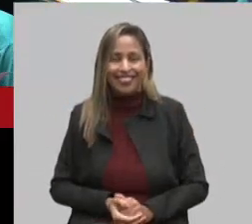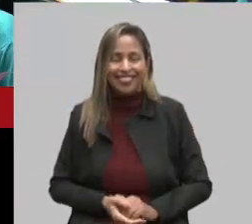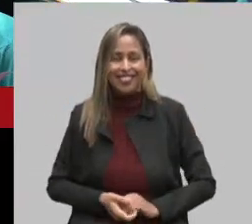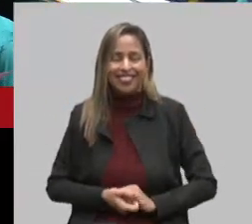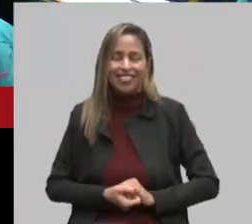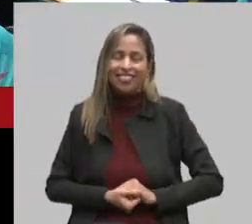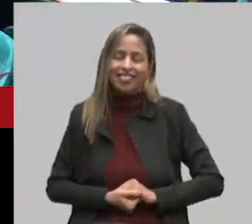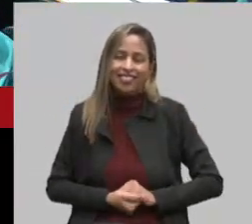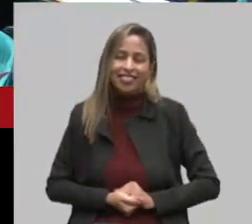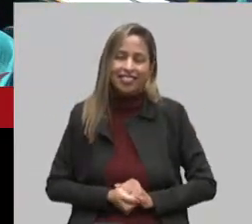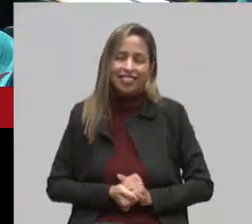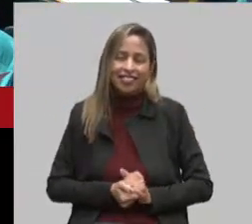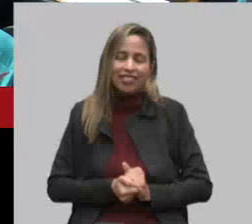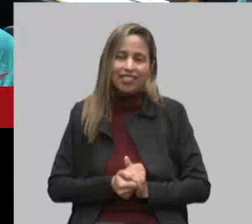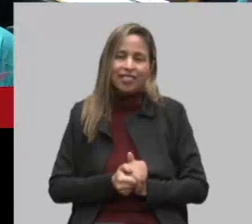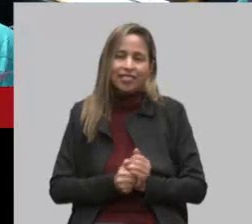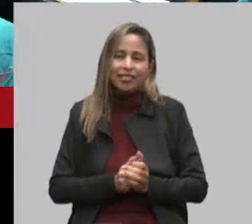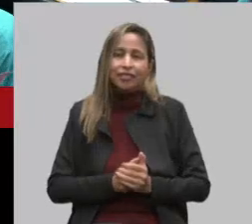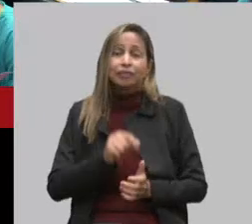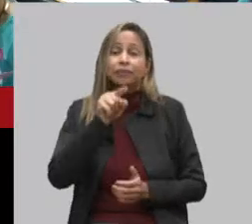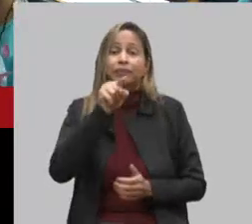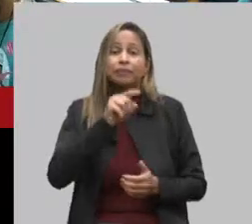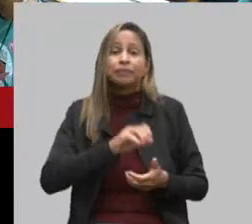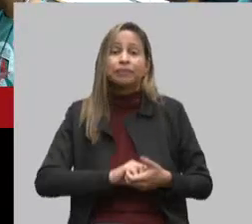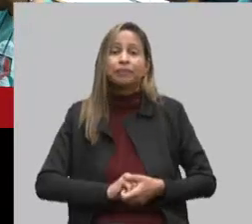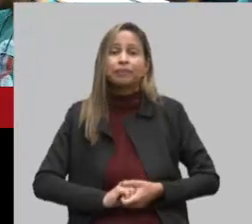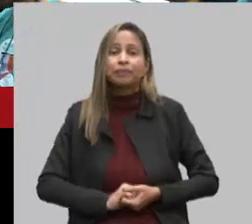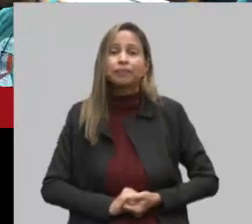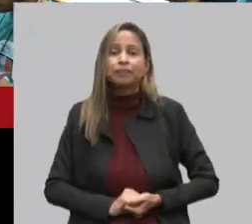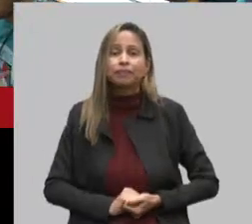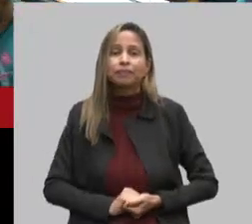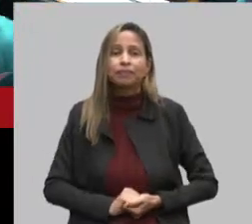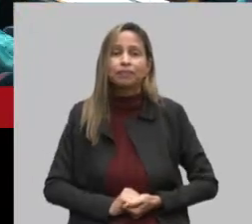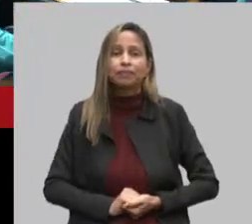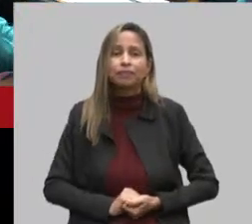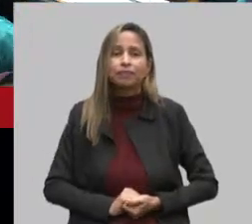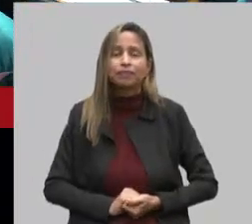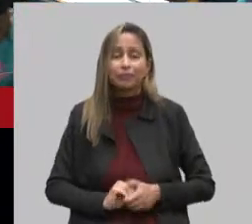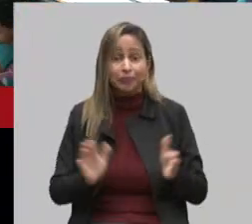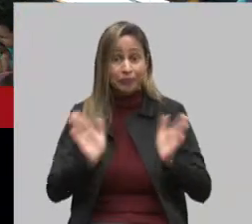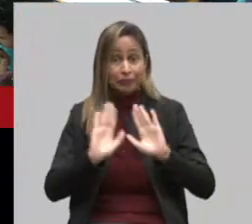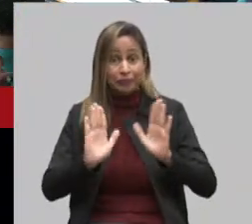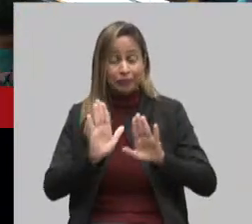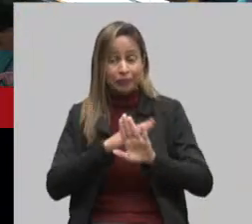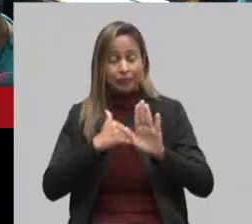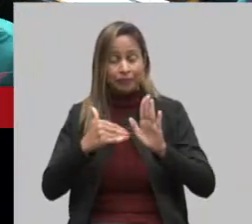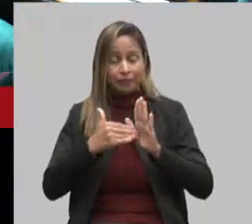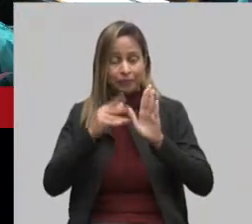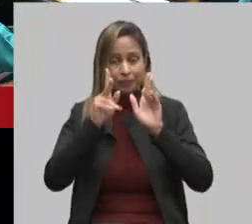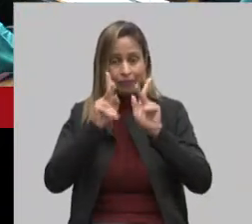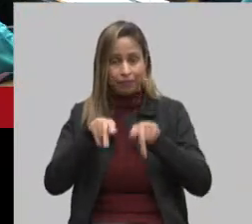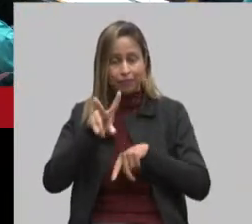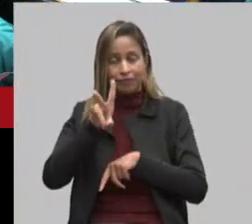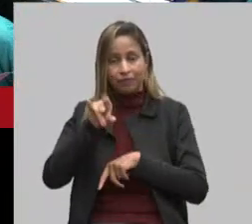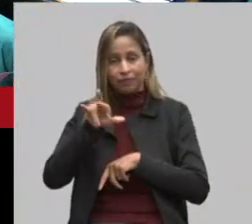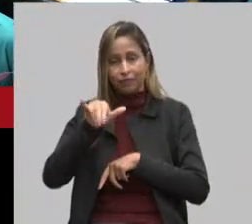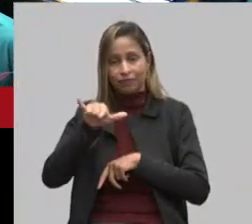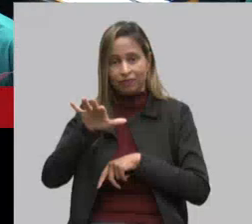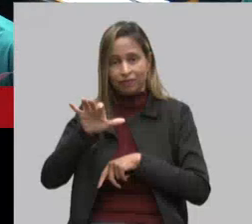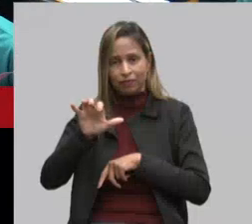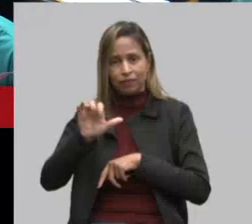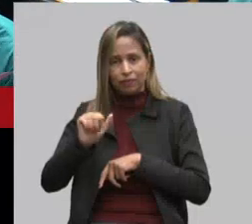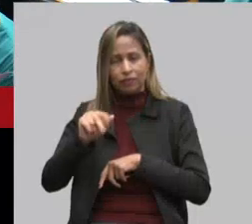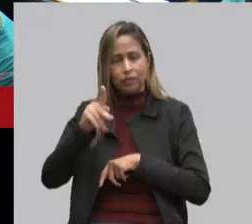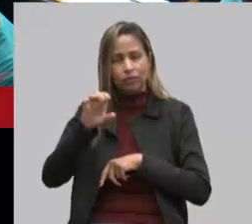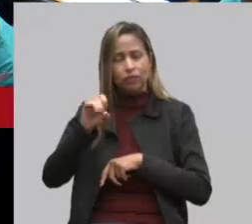passo a palavra você Olá a todos eu sou Vitória e andu Polo Sul